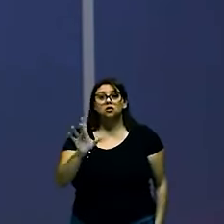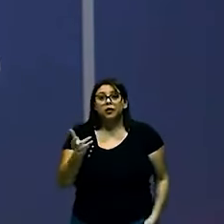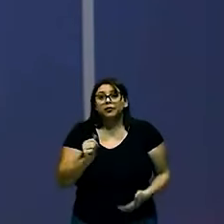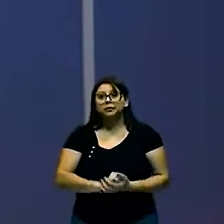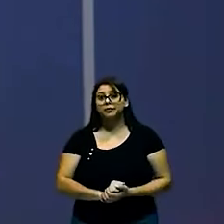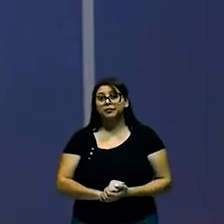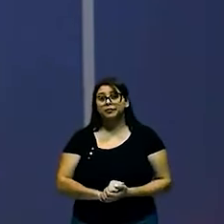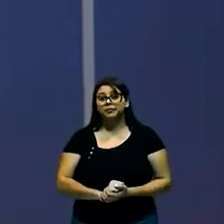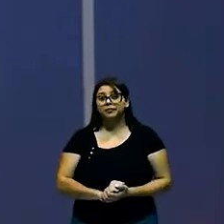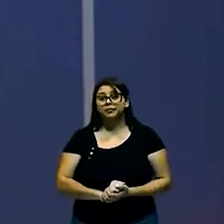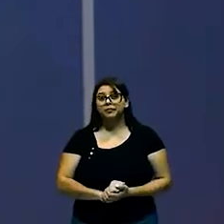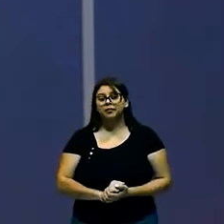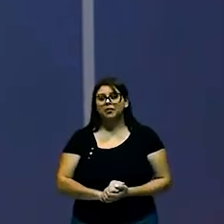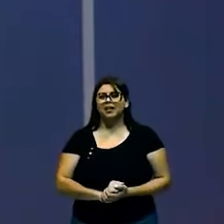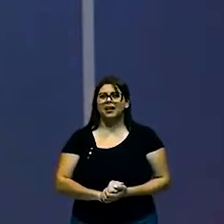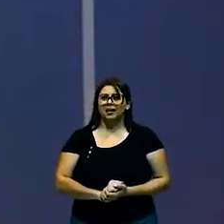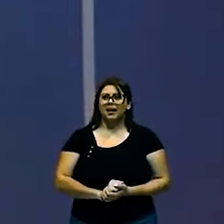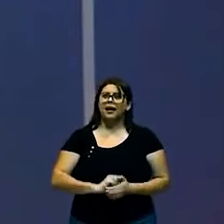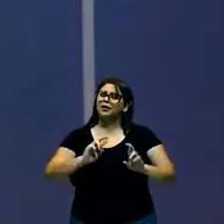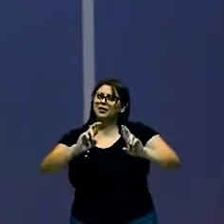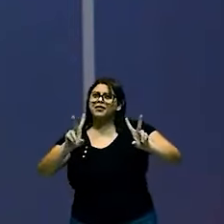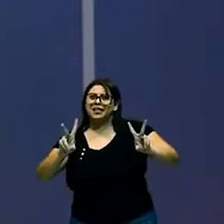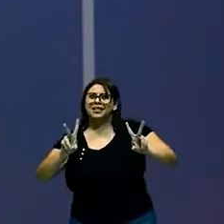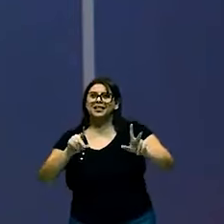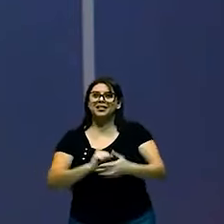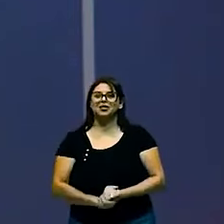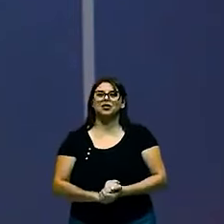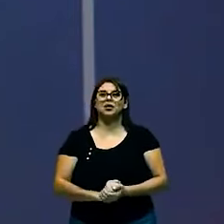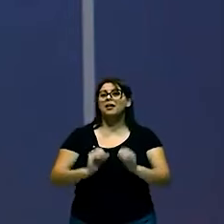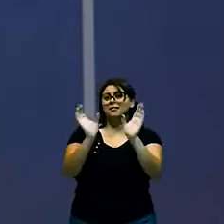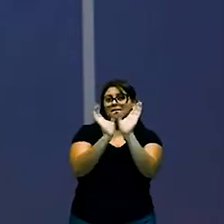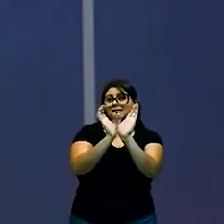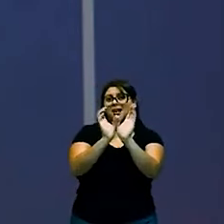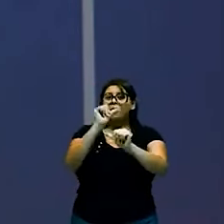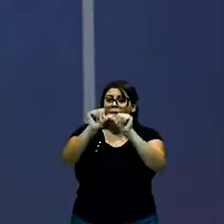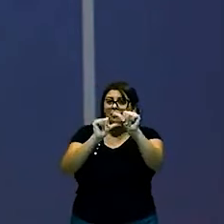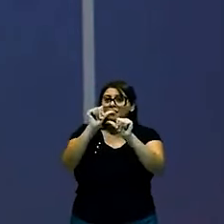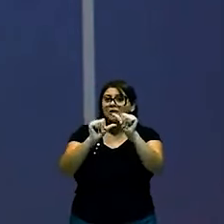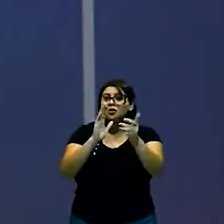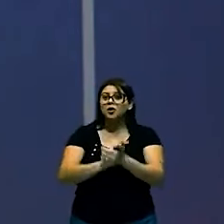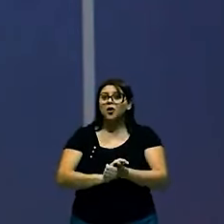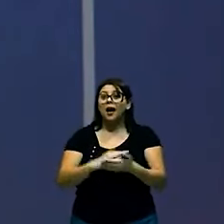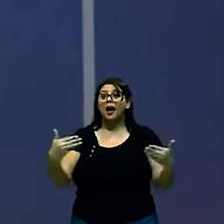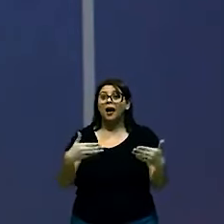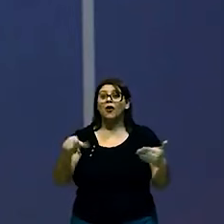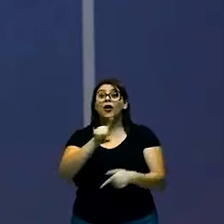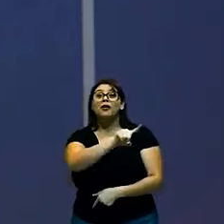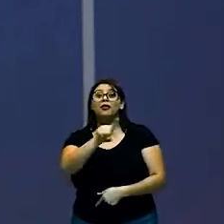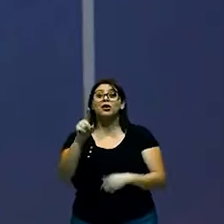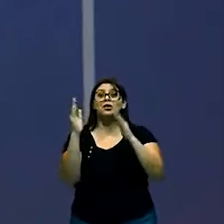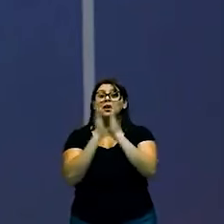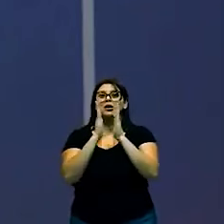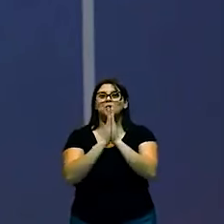orar pelo pão na mesa. Não seria estranho para nós? Mas hoje você pega a tua ceia e você mesmo ora. E na pandemia alguns oravam em